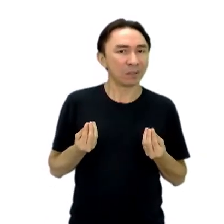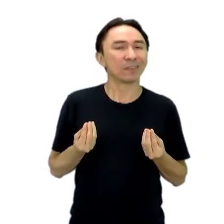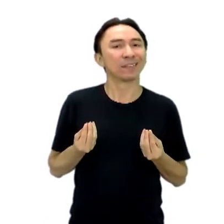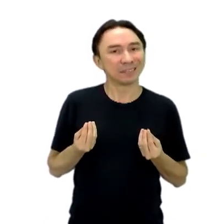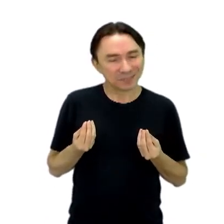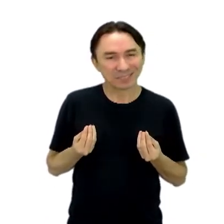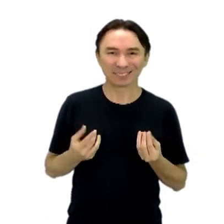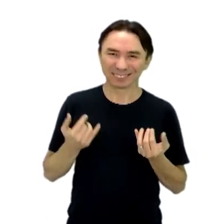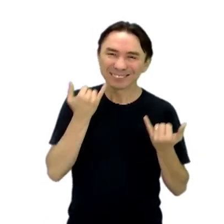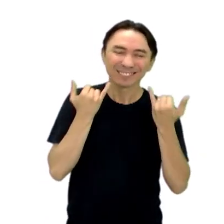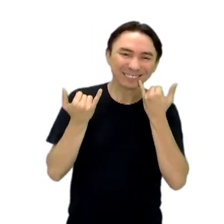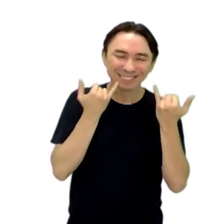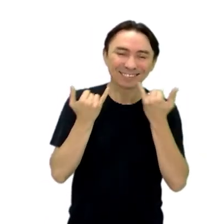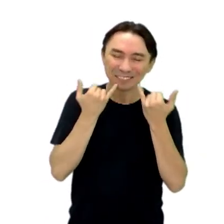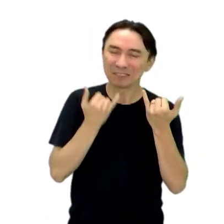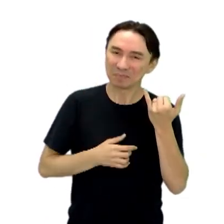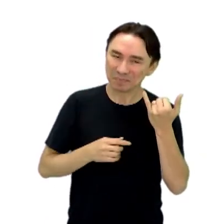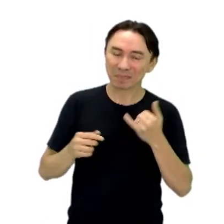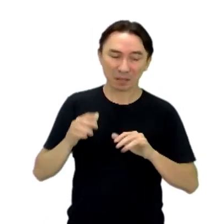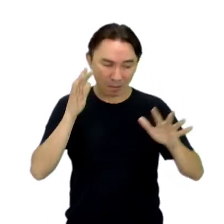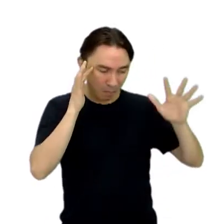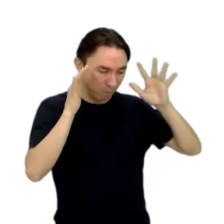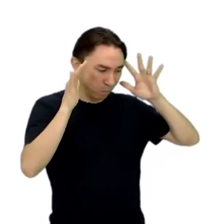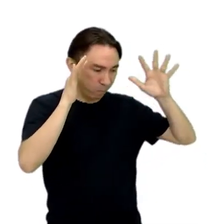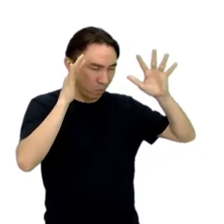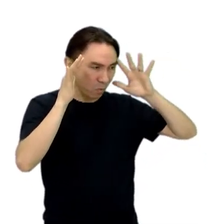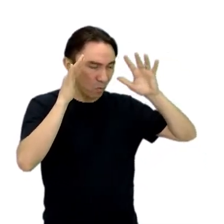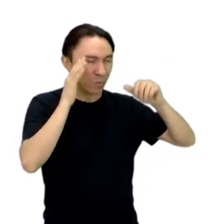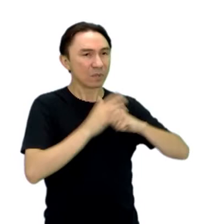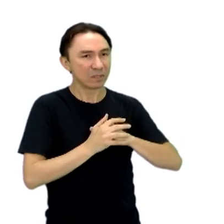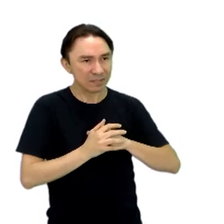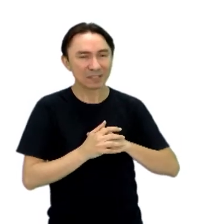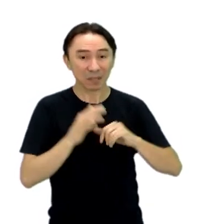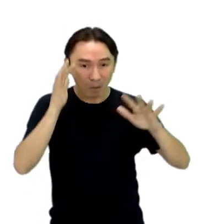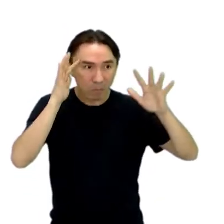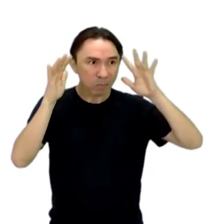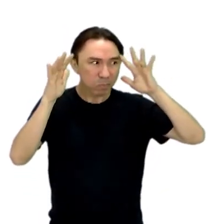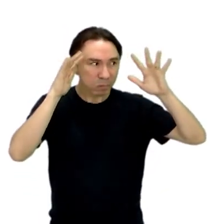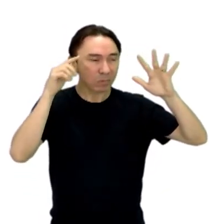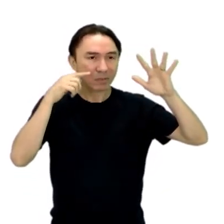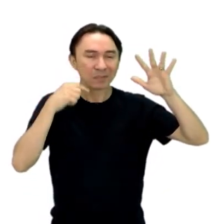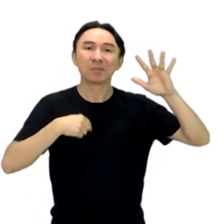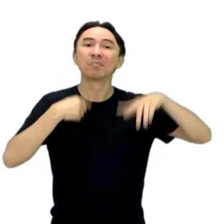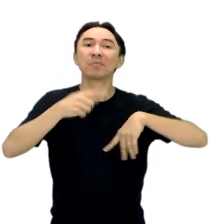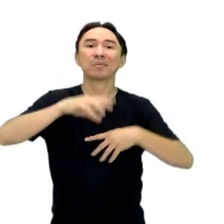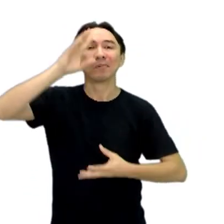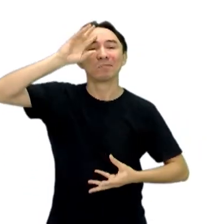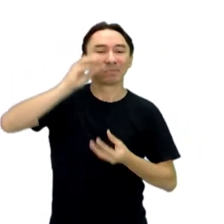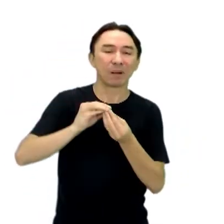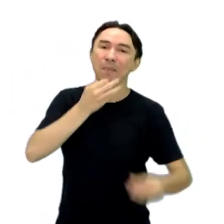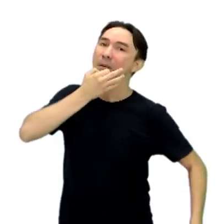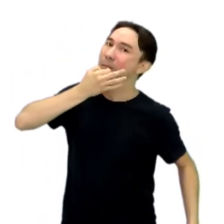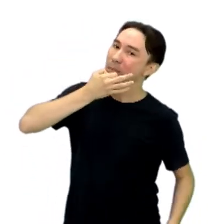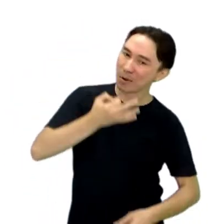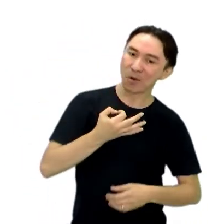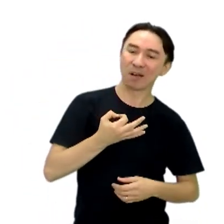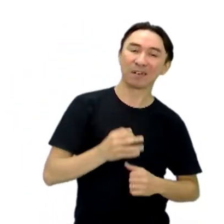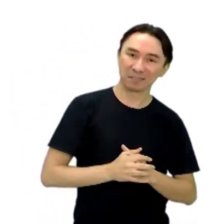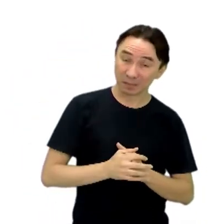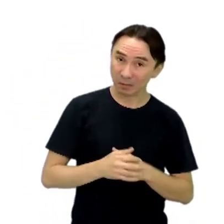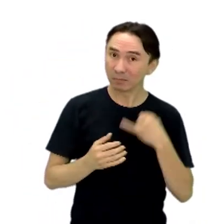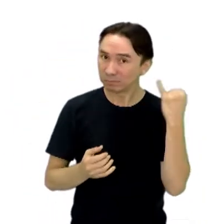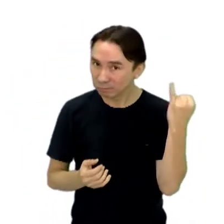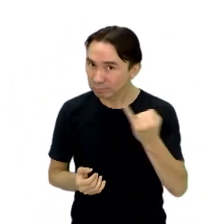a reportagem leva à reflexão, e a reflexão ajuda a formar uma opinião. É importante tomar